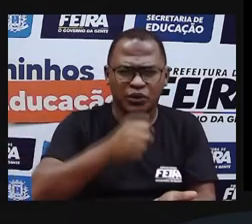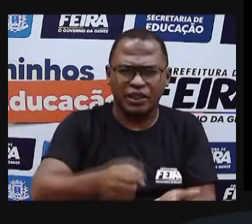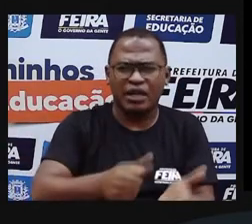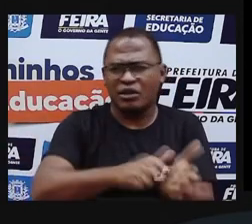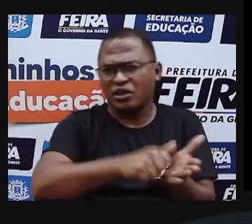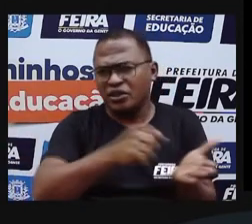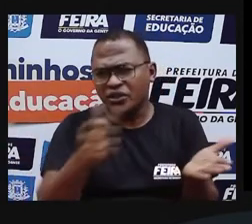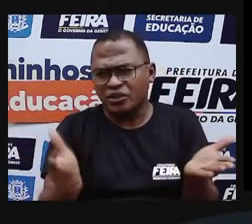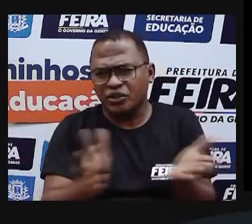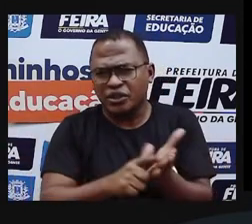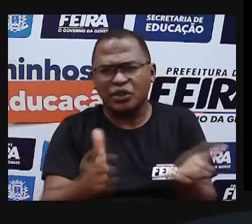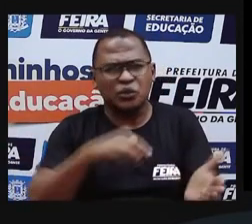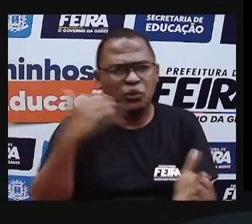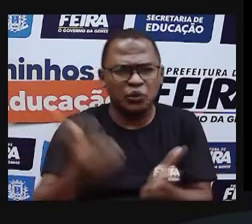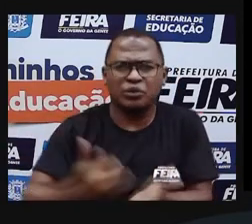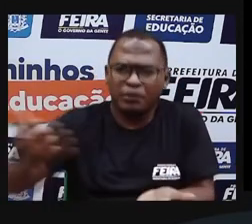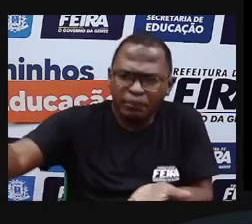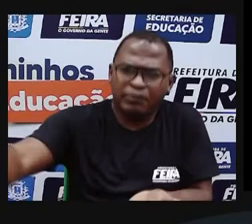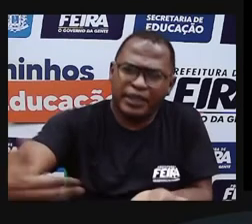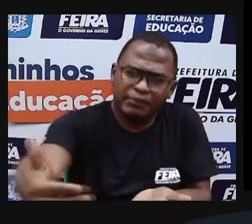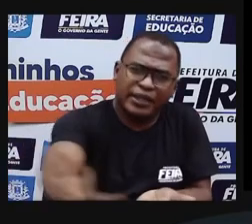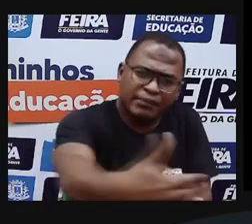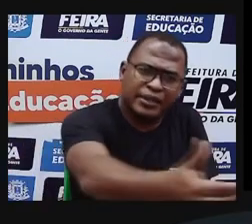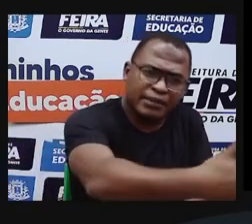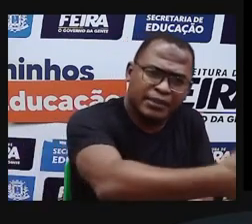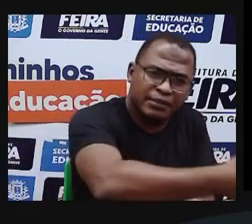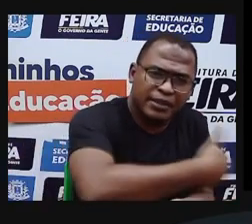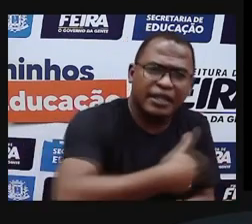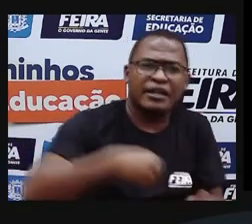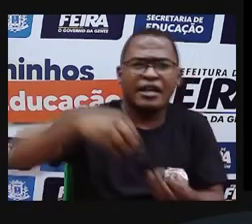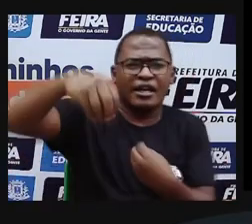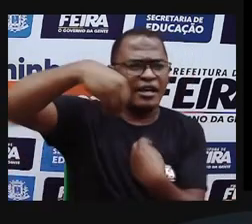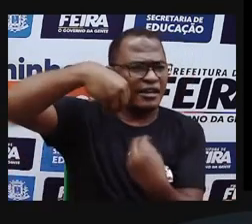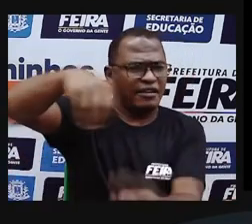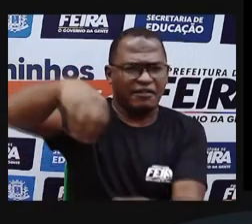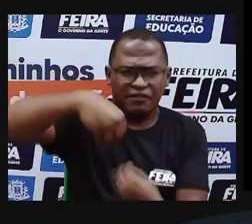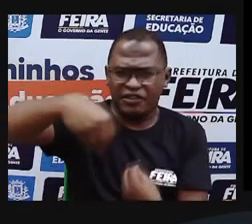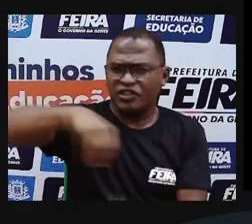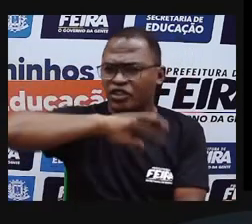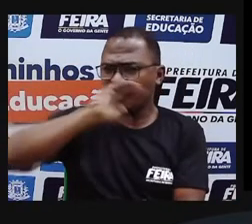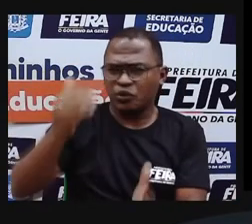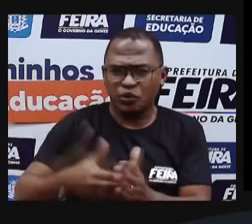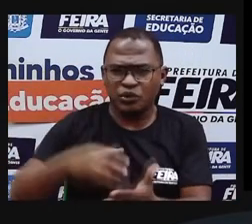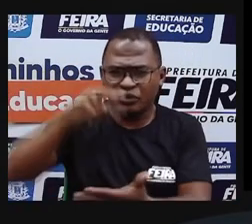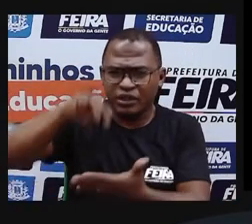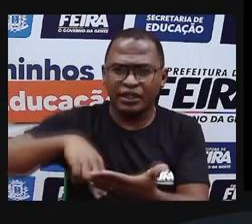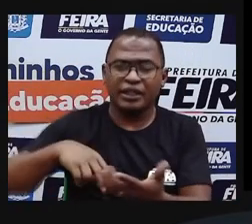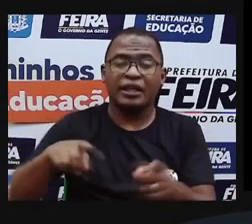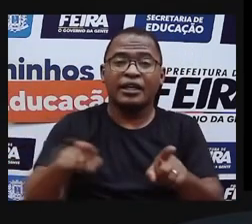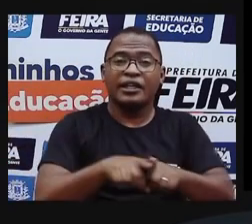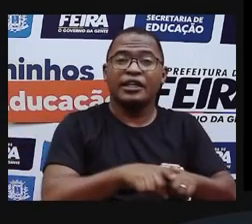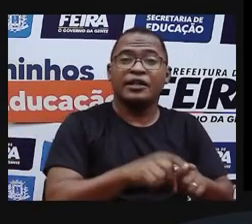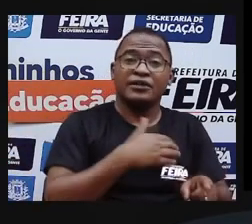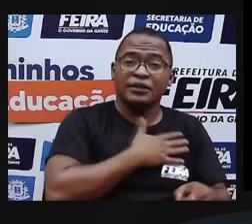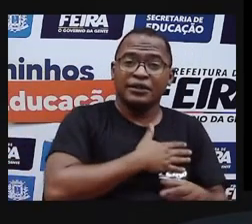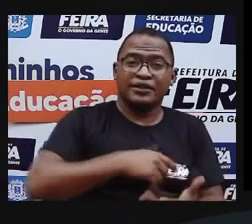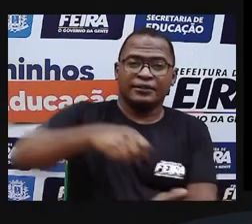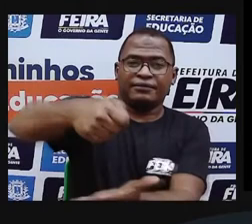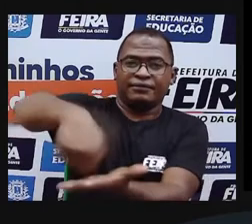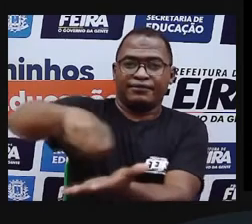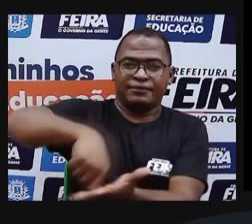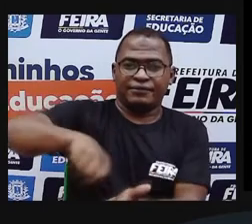lia. Recolhia, guardava as revistas que encontrava. Estava sempre escrevendo o seu dia a dia.